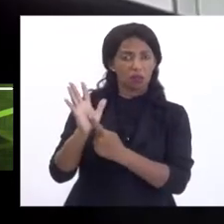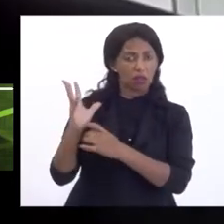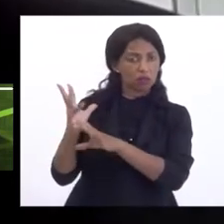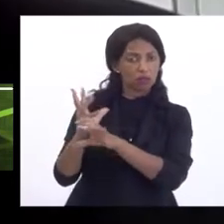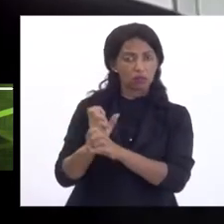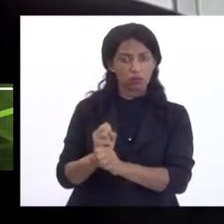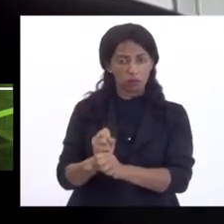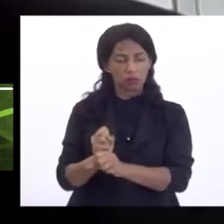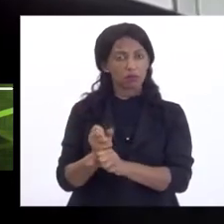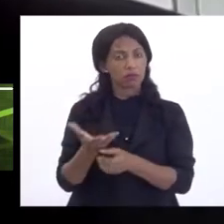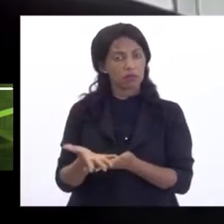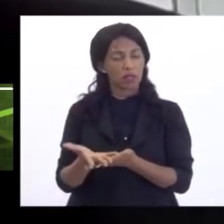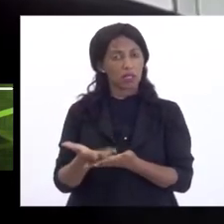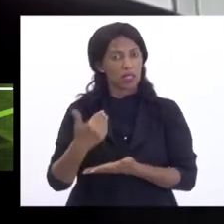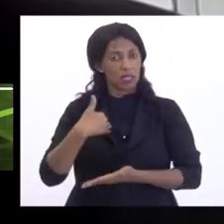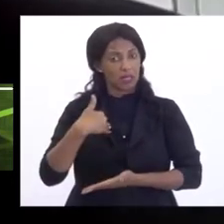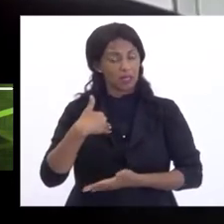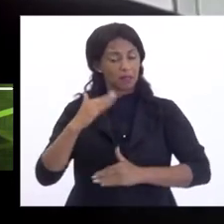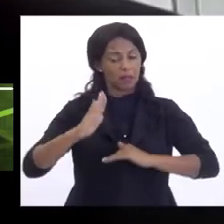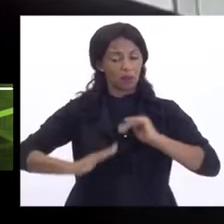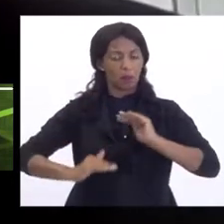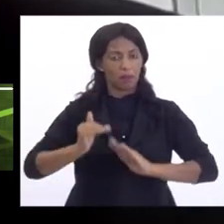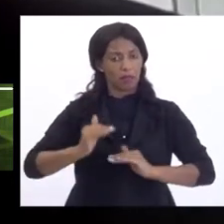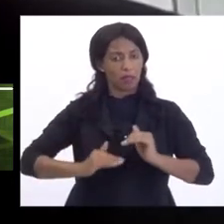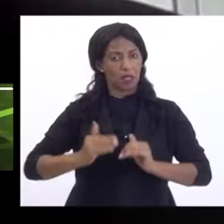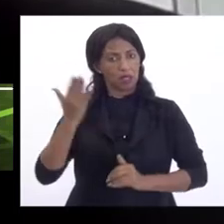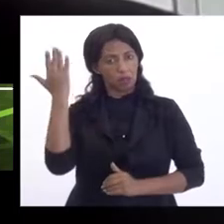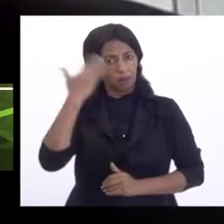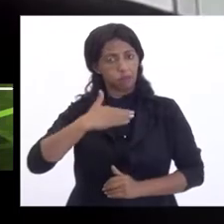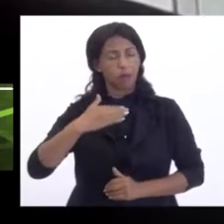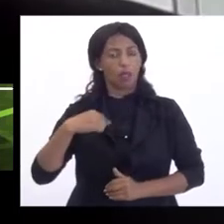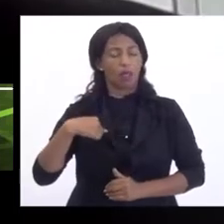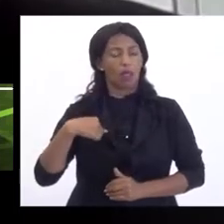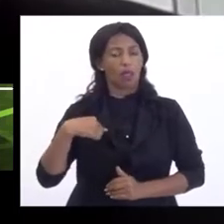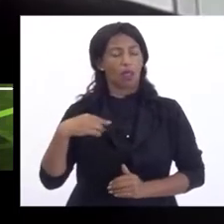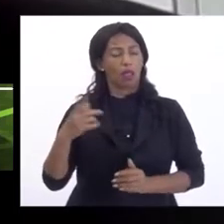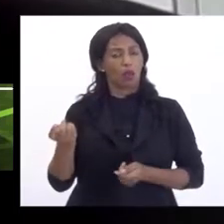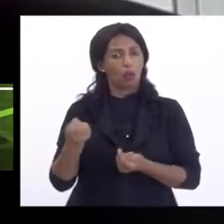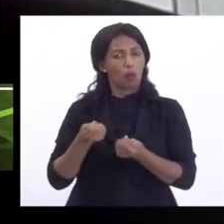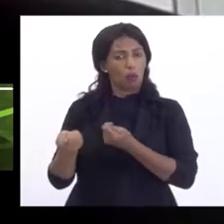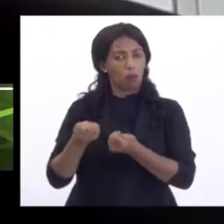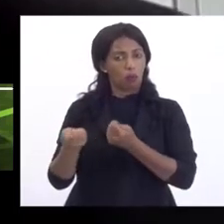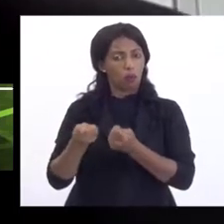né, que é da minha competência, né, como coordenador de contabilidade e finanças,